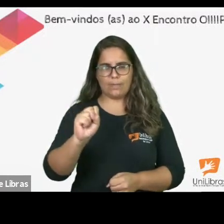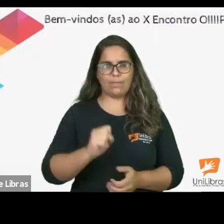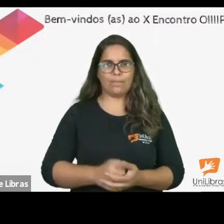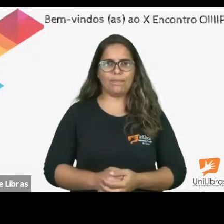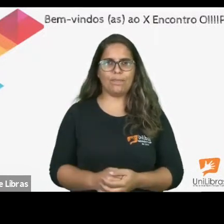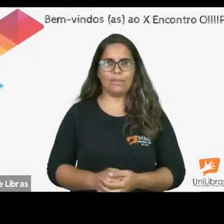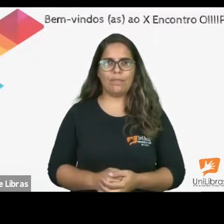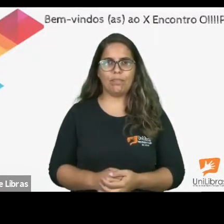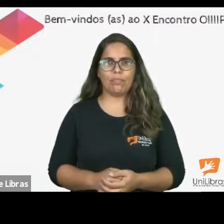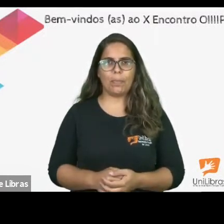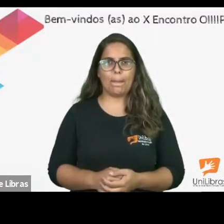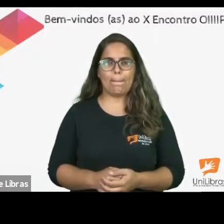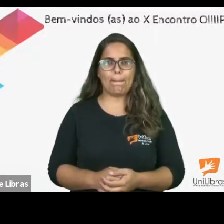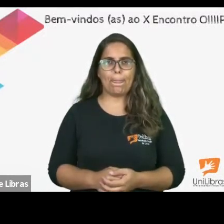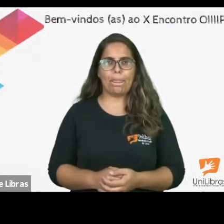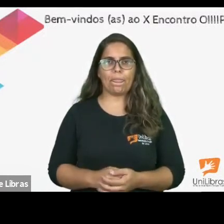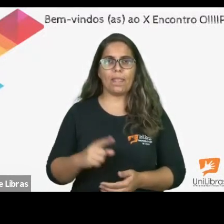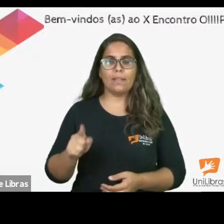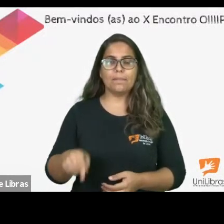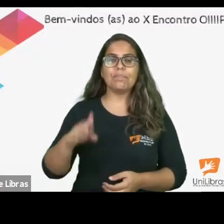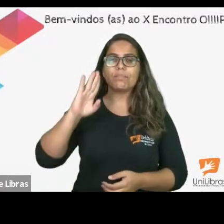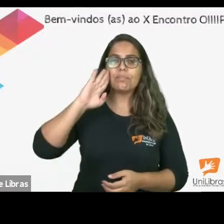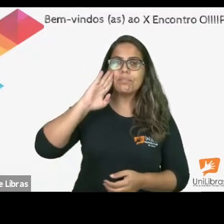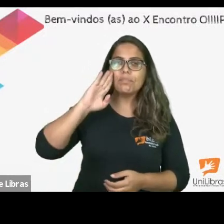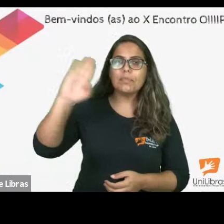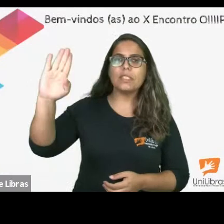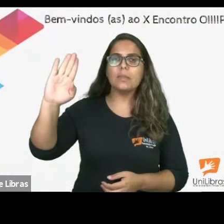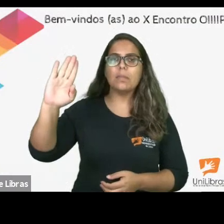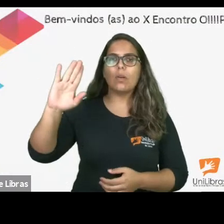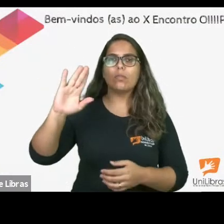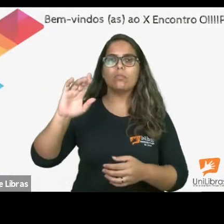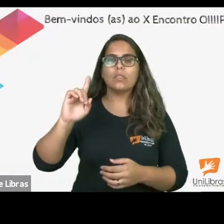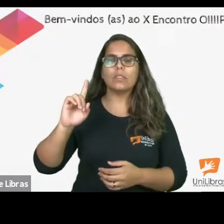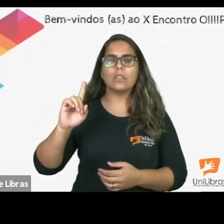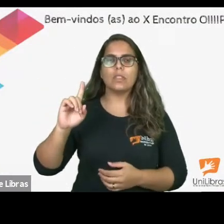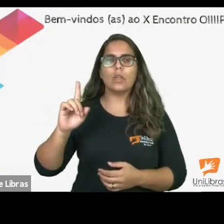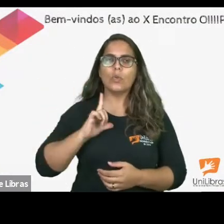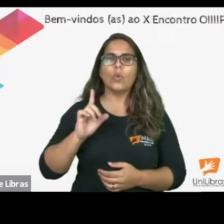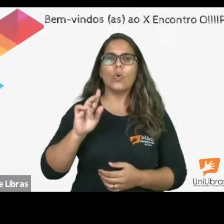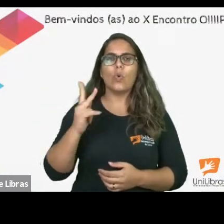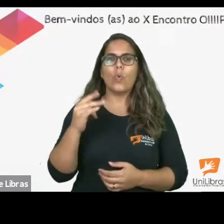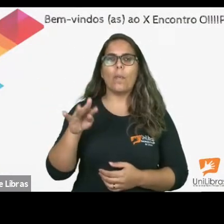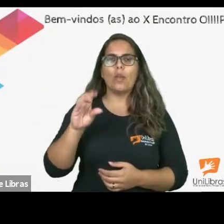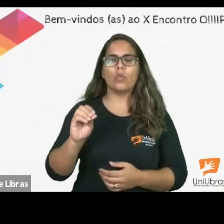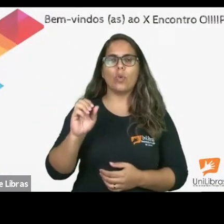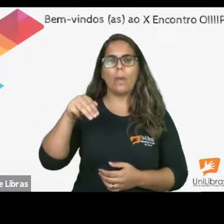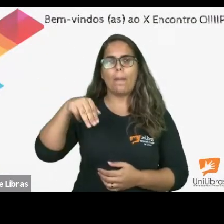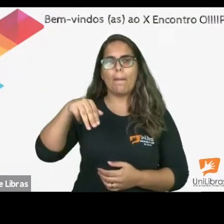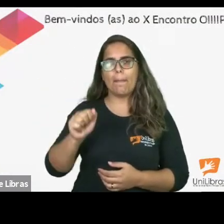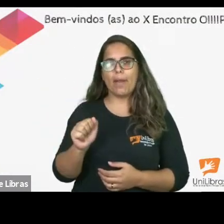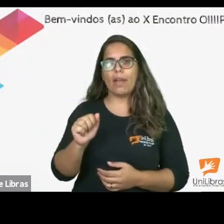Ele é considerado o principal discípulo de Humberto Maturana.